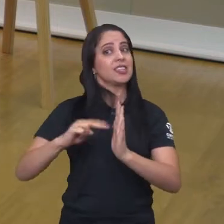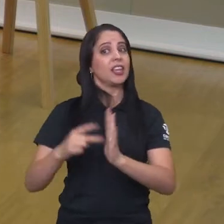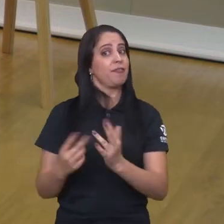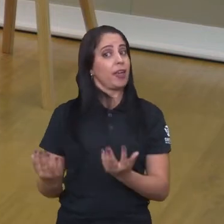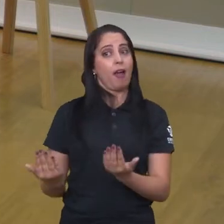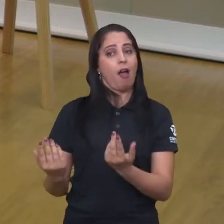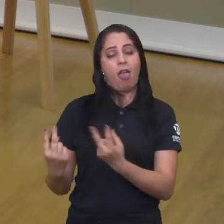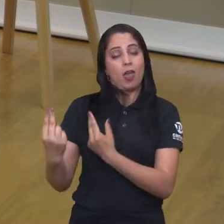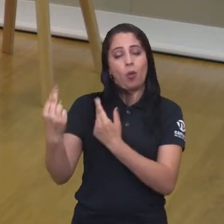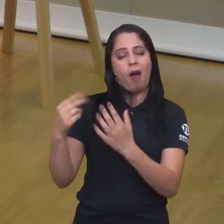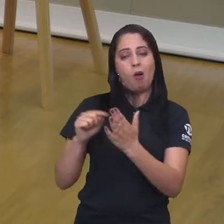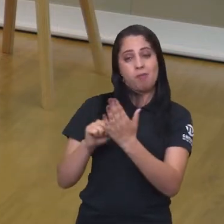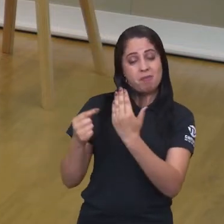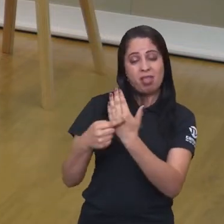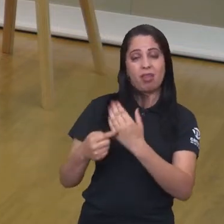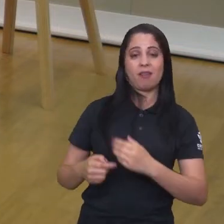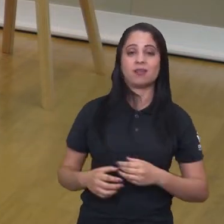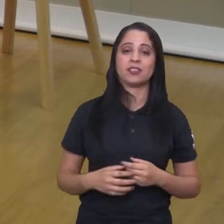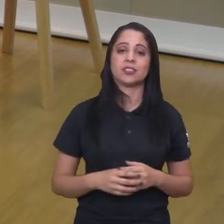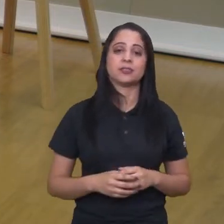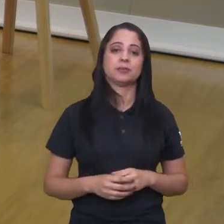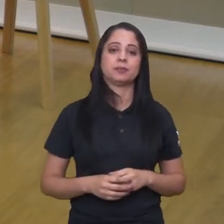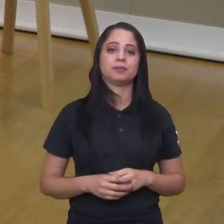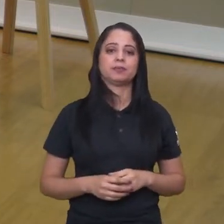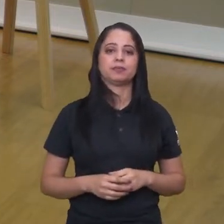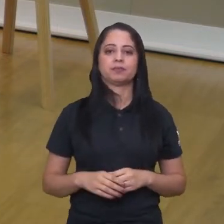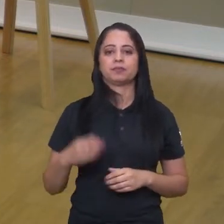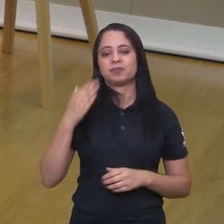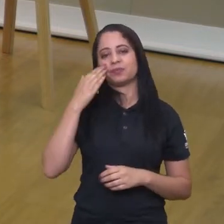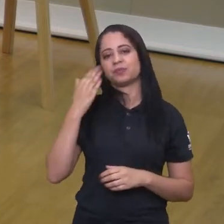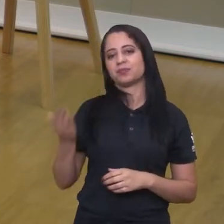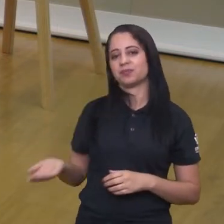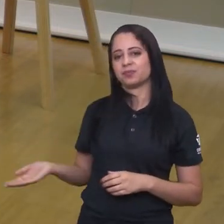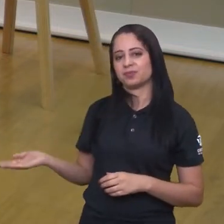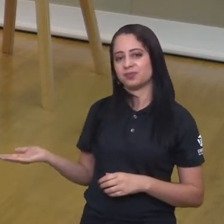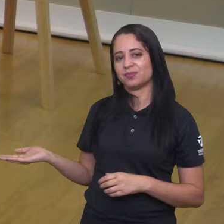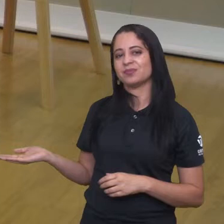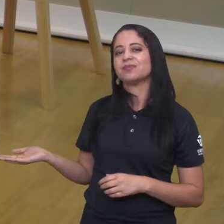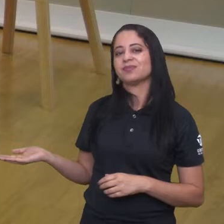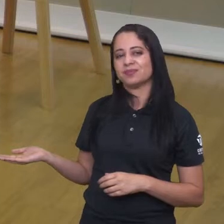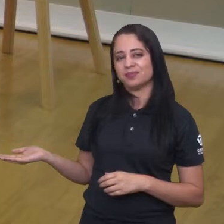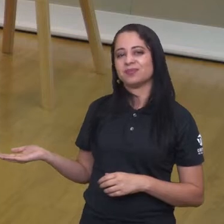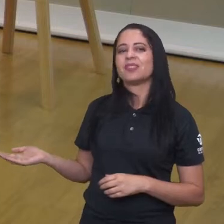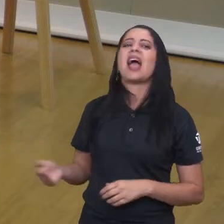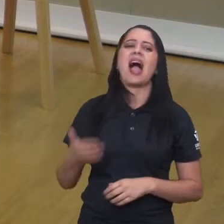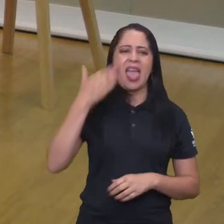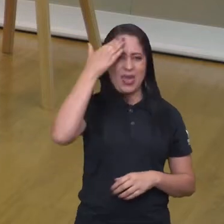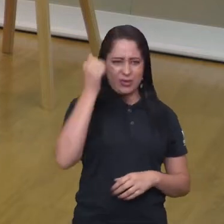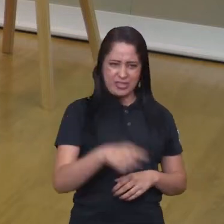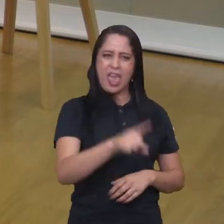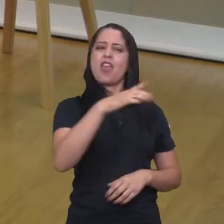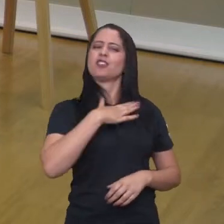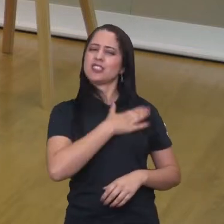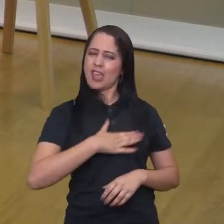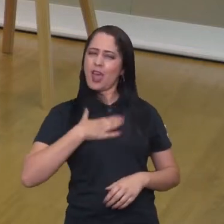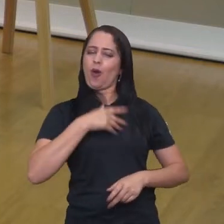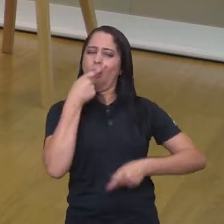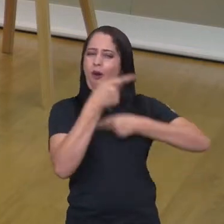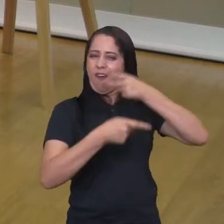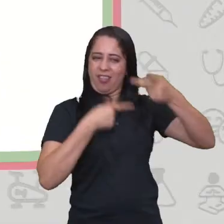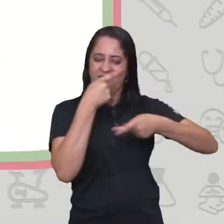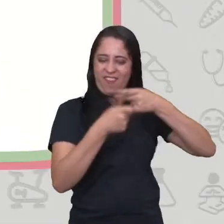sentimentos nesse mais sentido. Ou menos nesse sentido. Ótimo, vamos para o próximo. Motivação. Esse eu sei que você gosta muito de